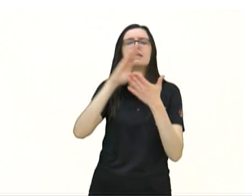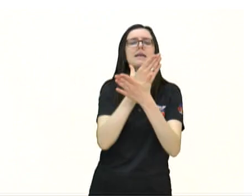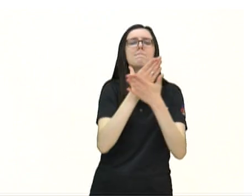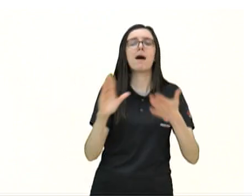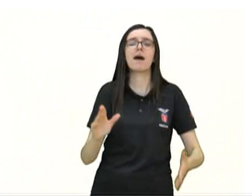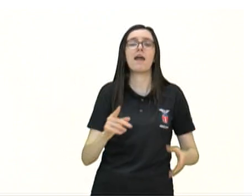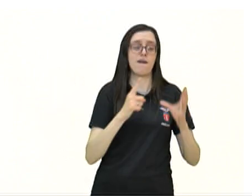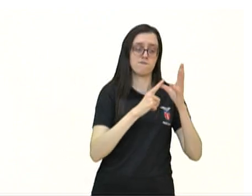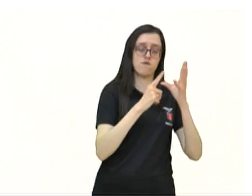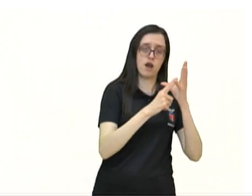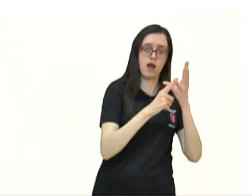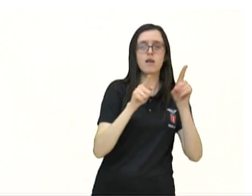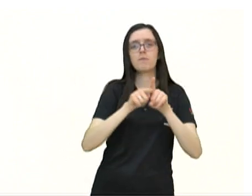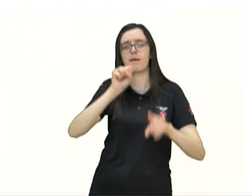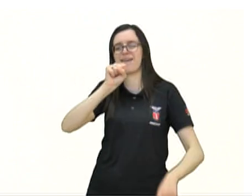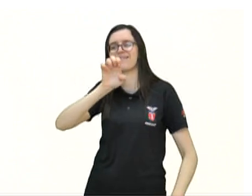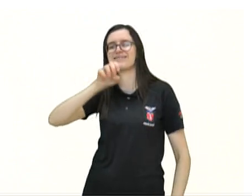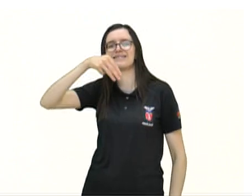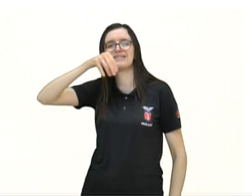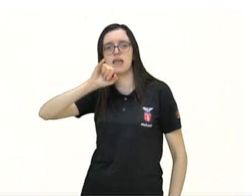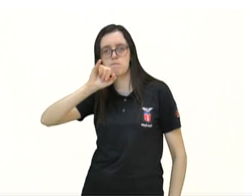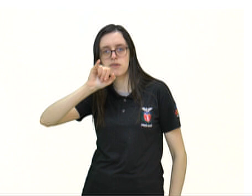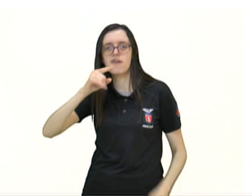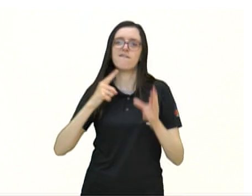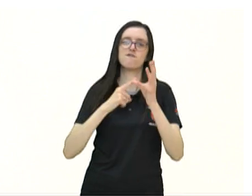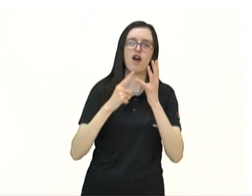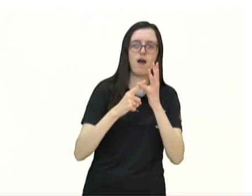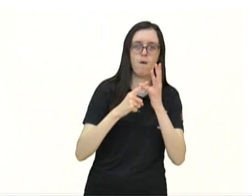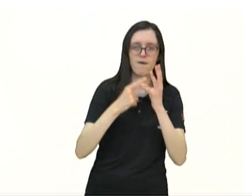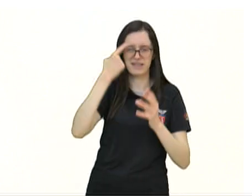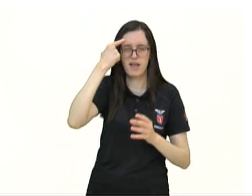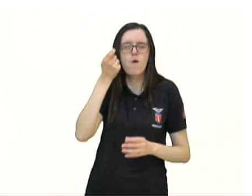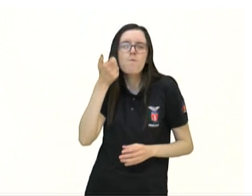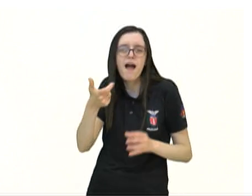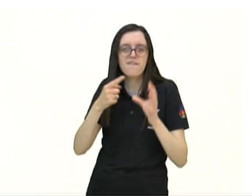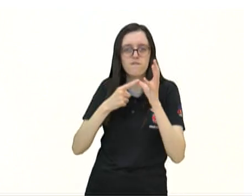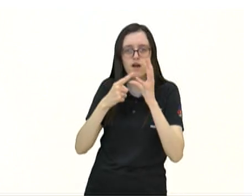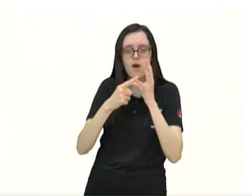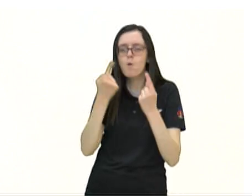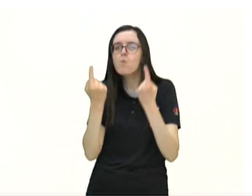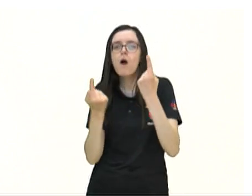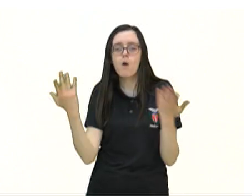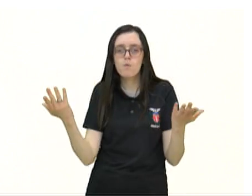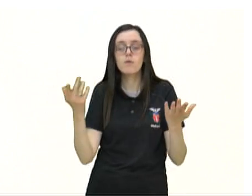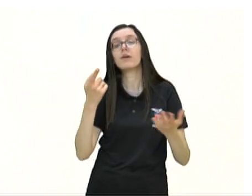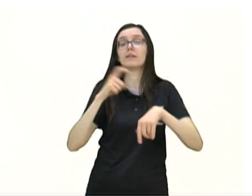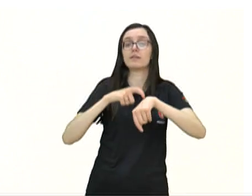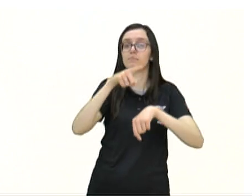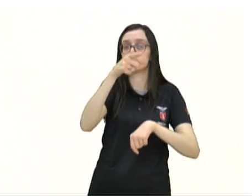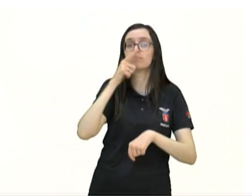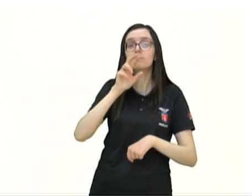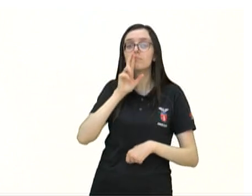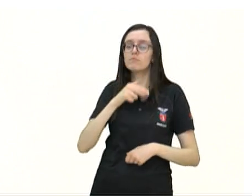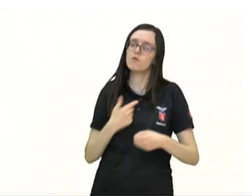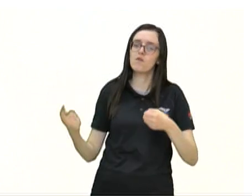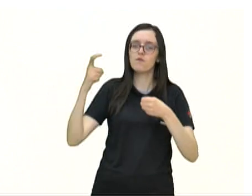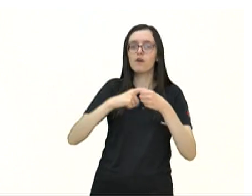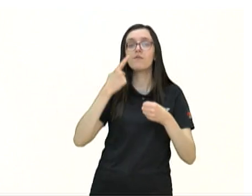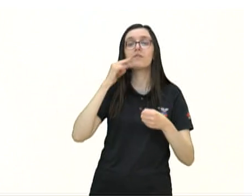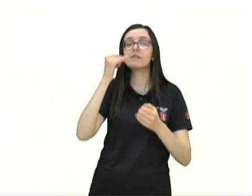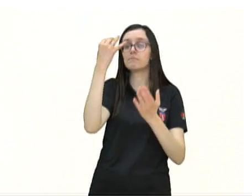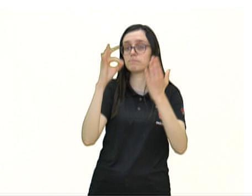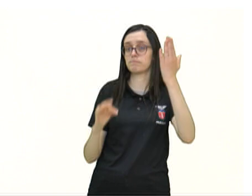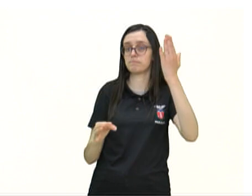e semivogal. Vogal, aquela que você pronuncia mais forte. Um tempinho para você fazer isso, volto para ver se vocês